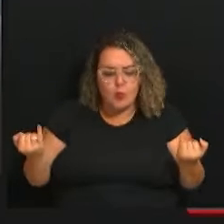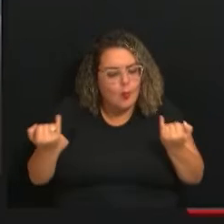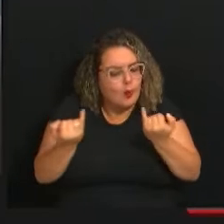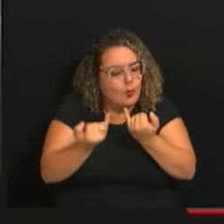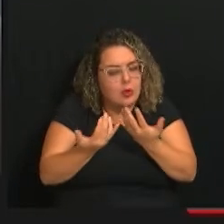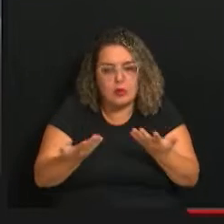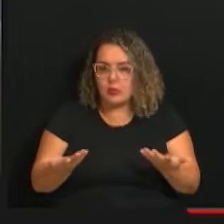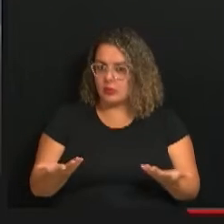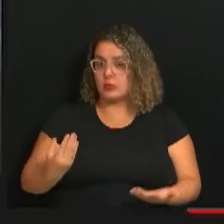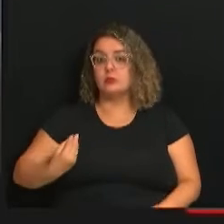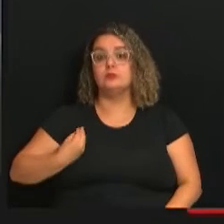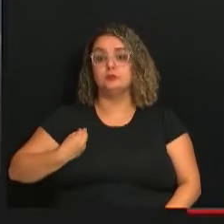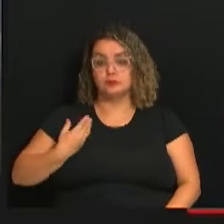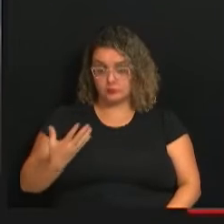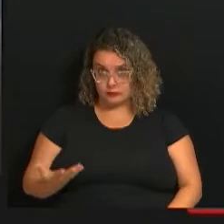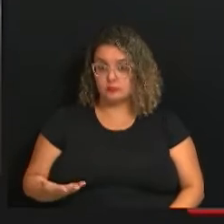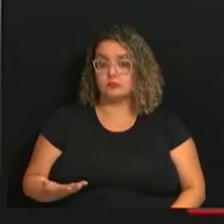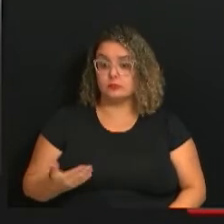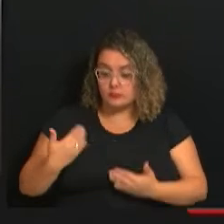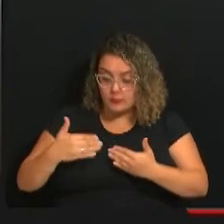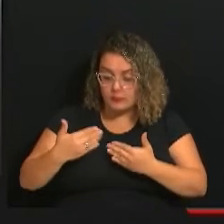e o amor que eles têm por mim.